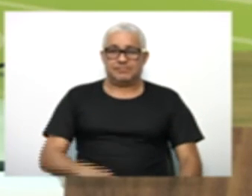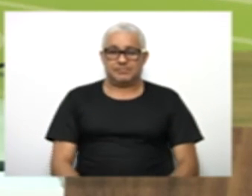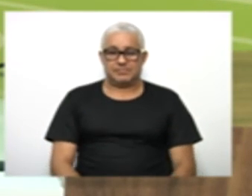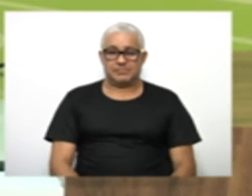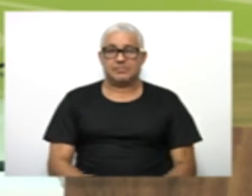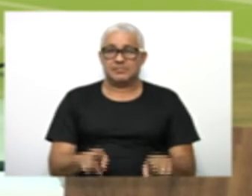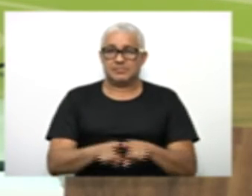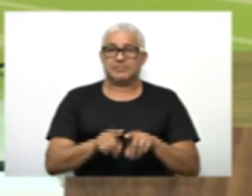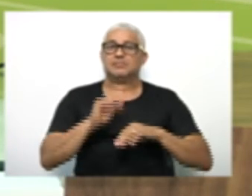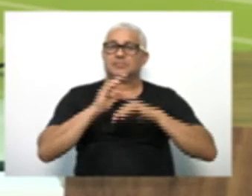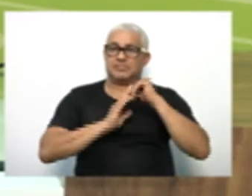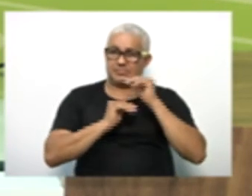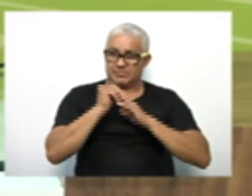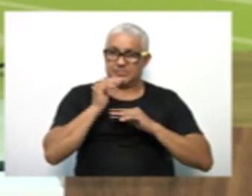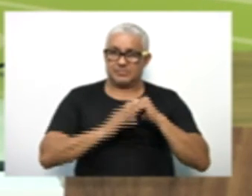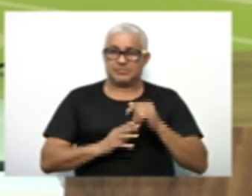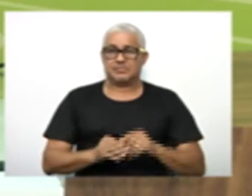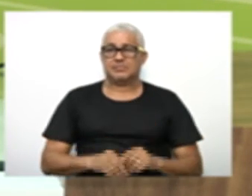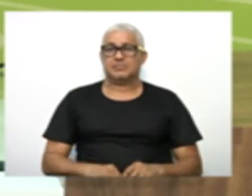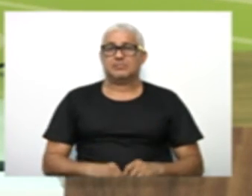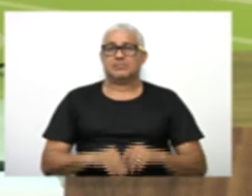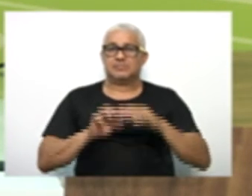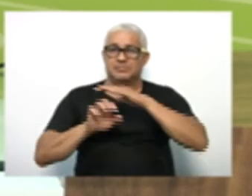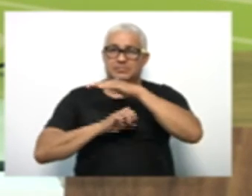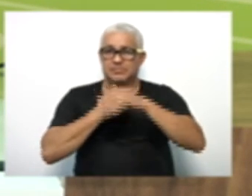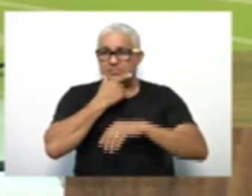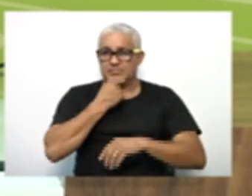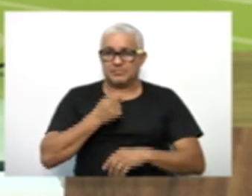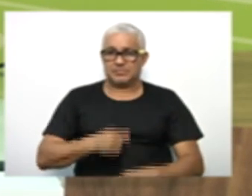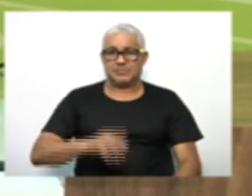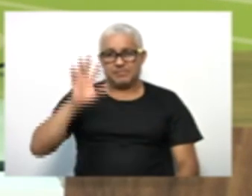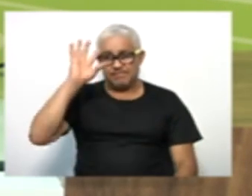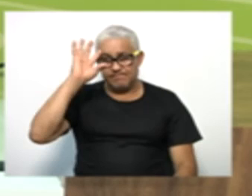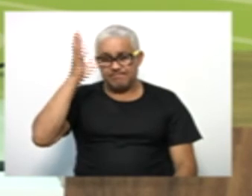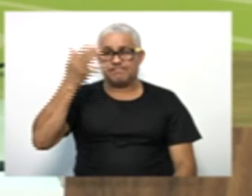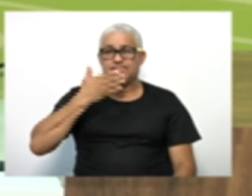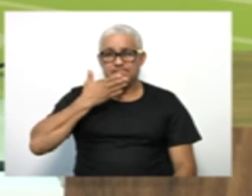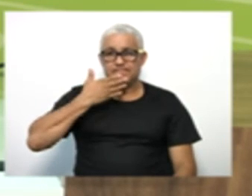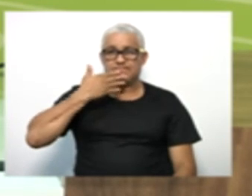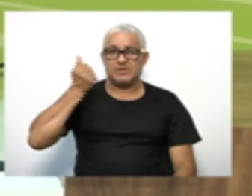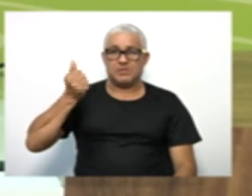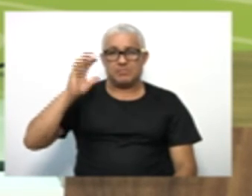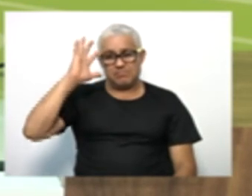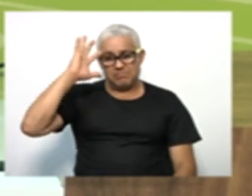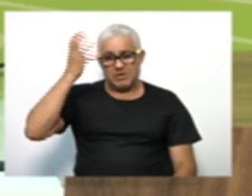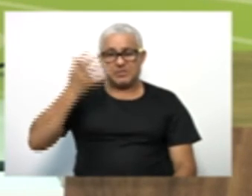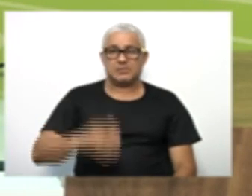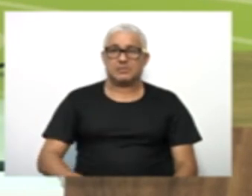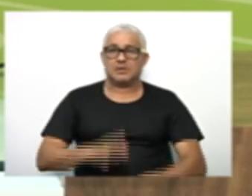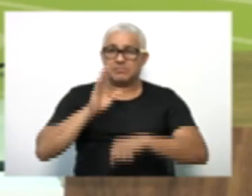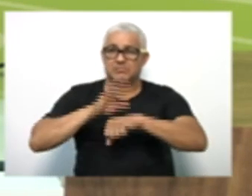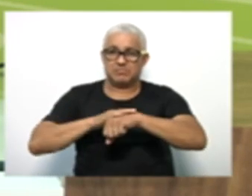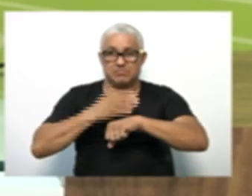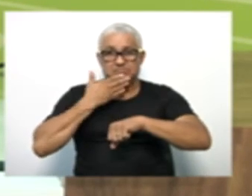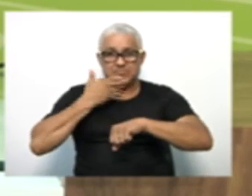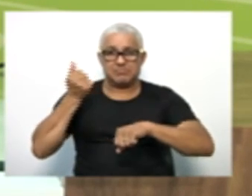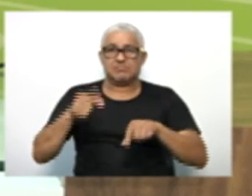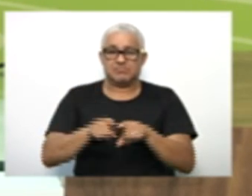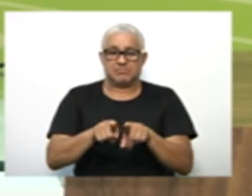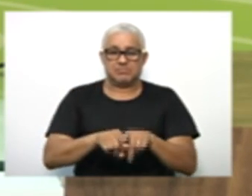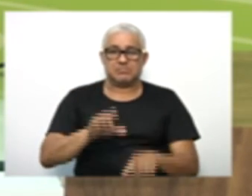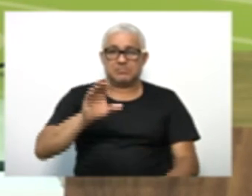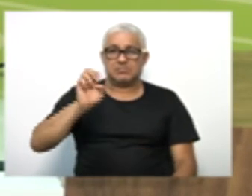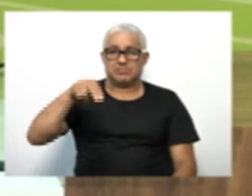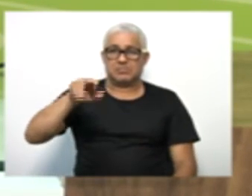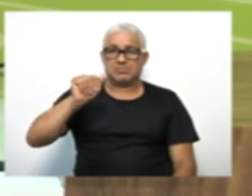e capacitam os executivos a tomar melhores decisões em melhor timing. Tá? Então, cenários é